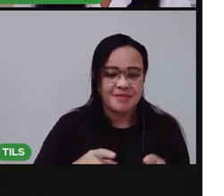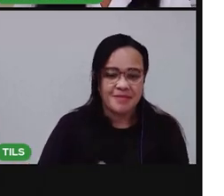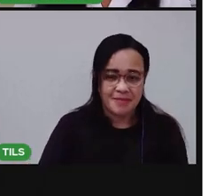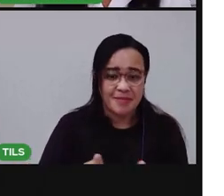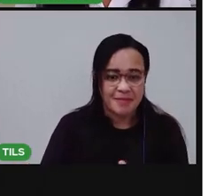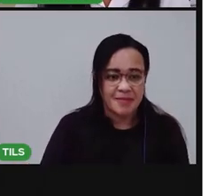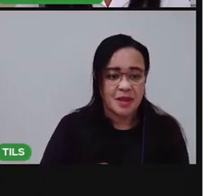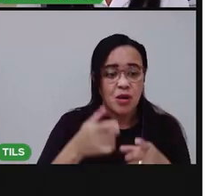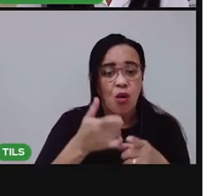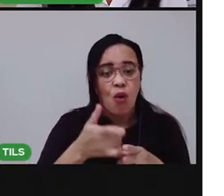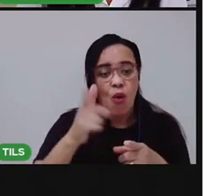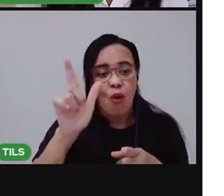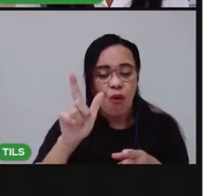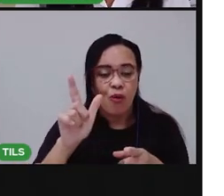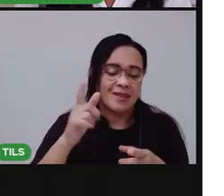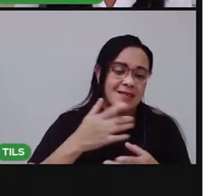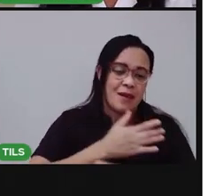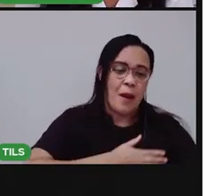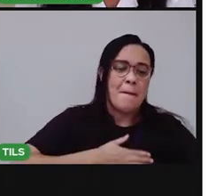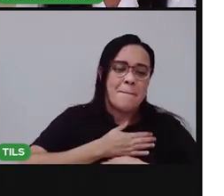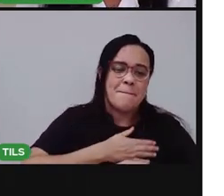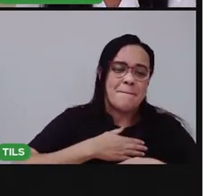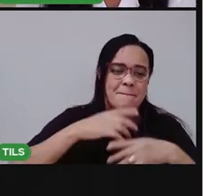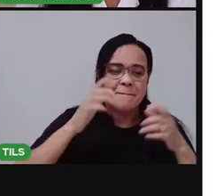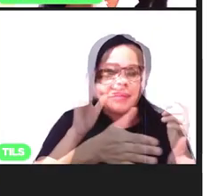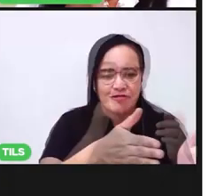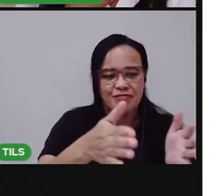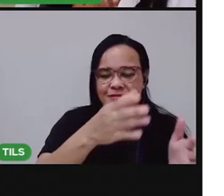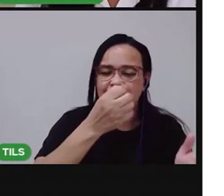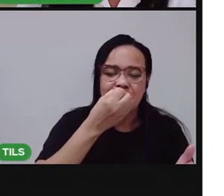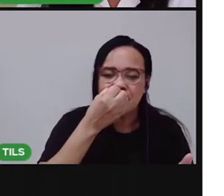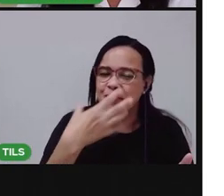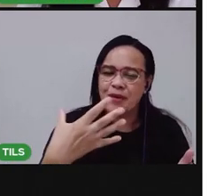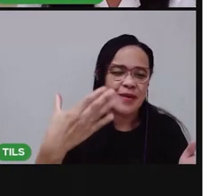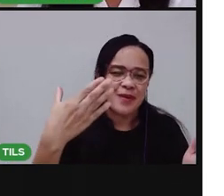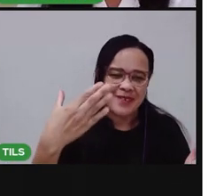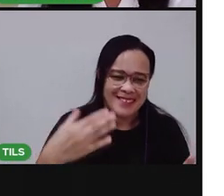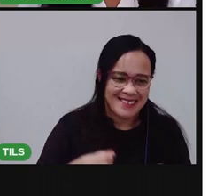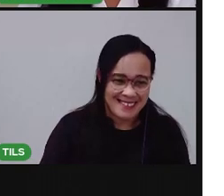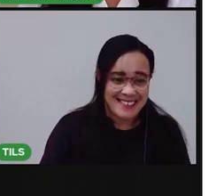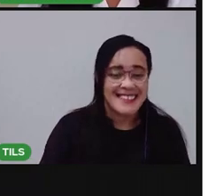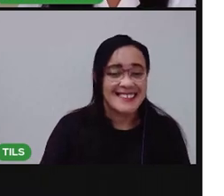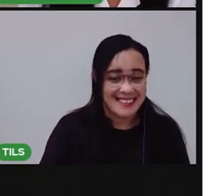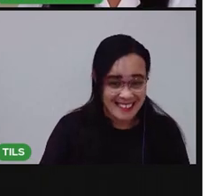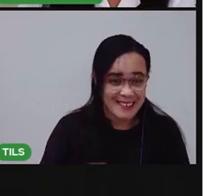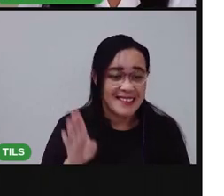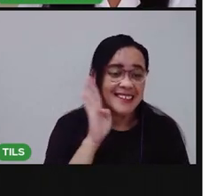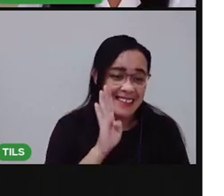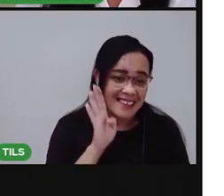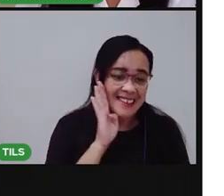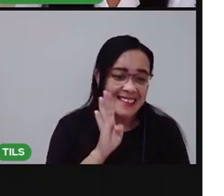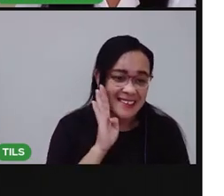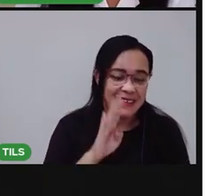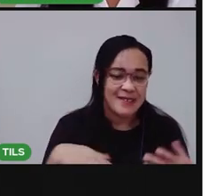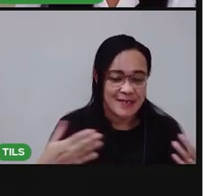Além disso, eles também gostam bastante de tomar banho no rio.